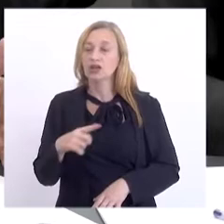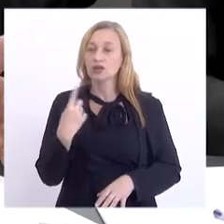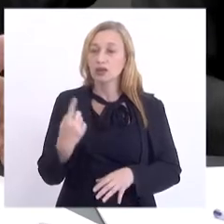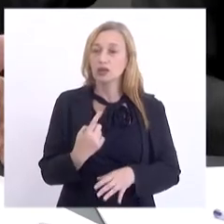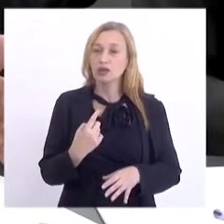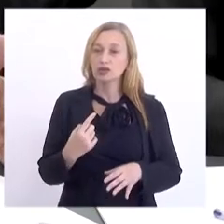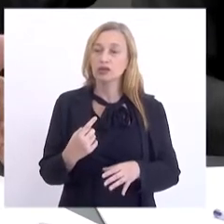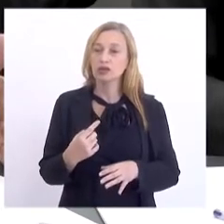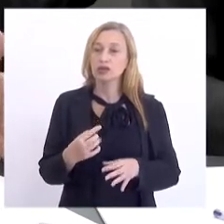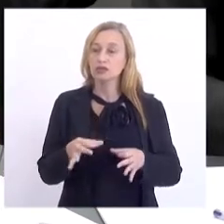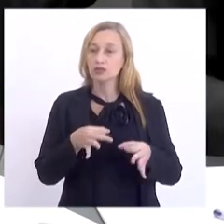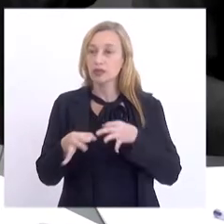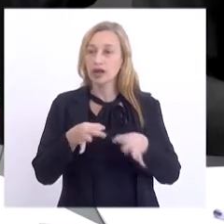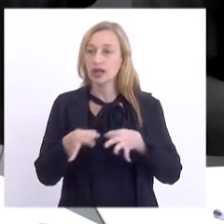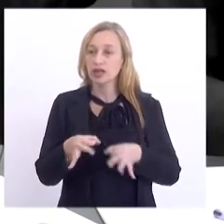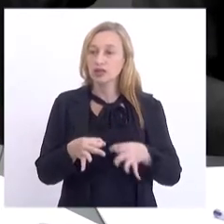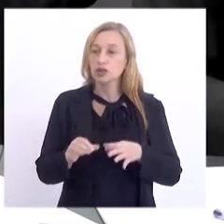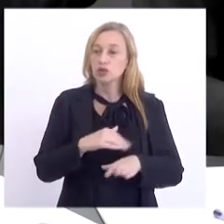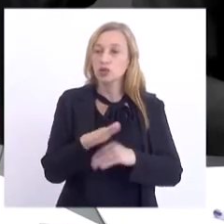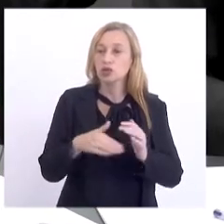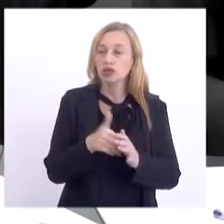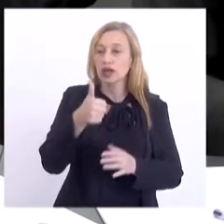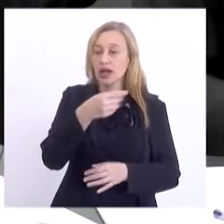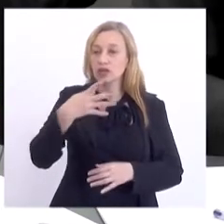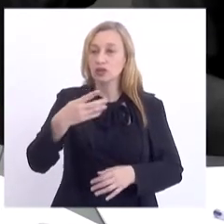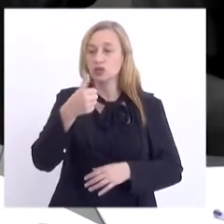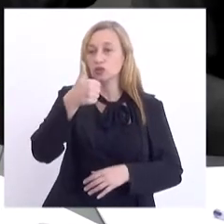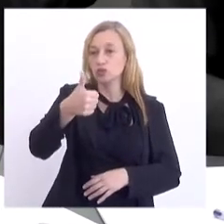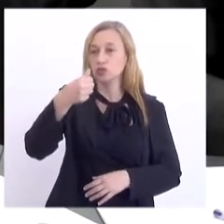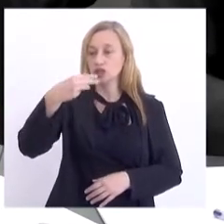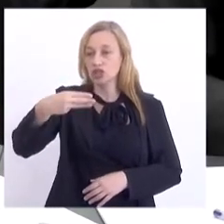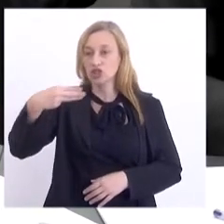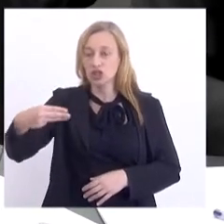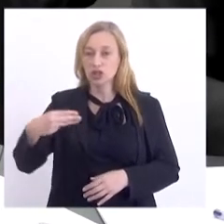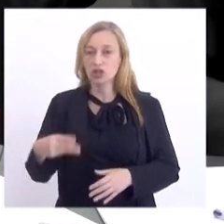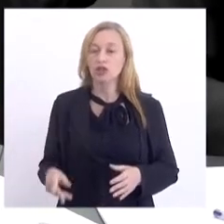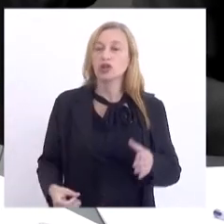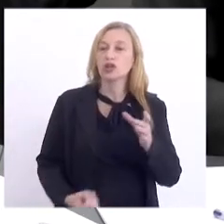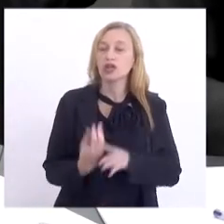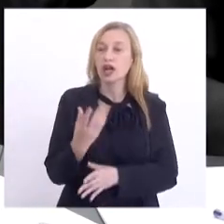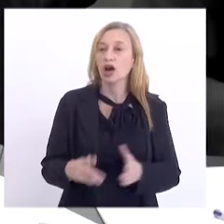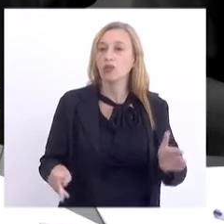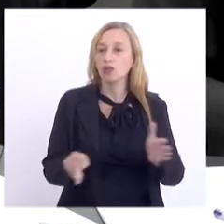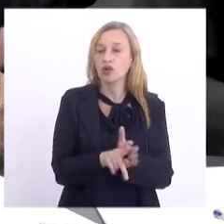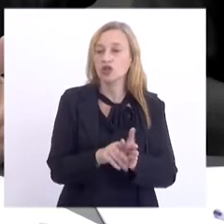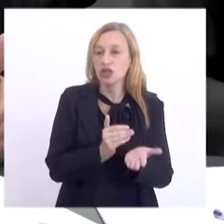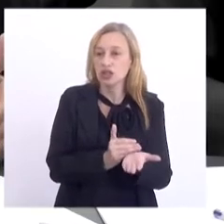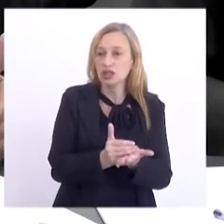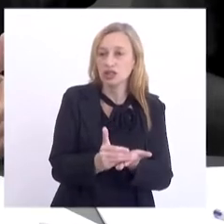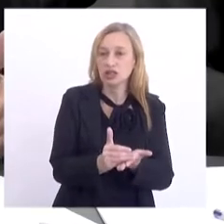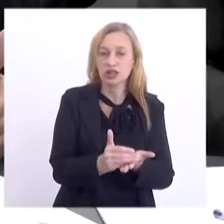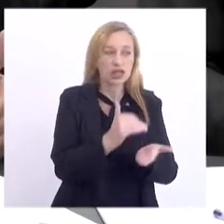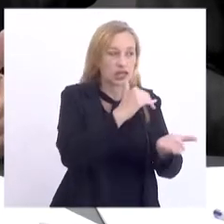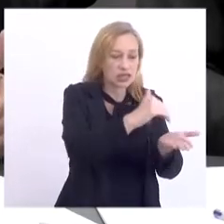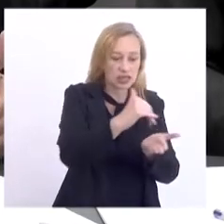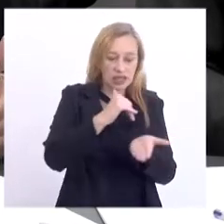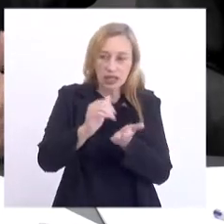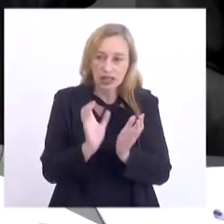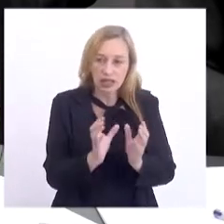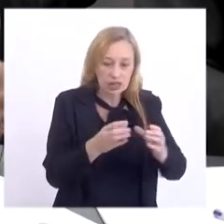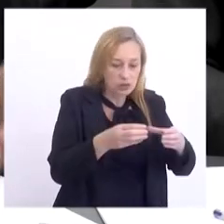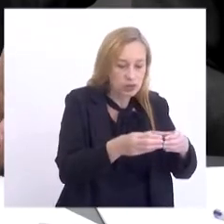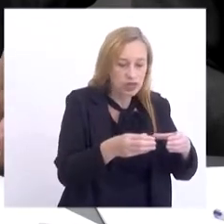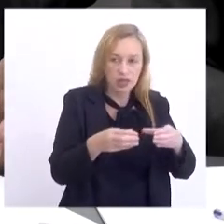14 133 e vamos fazer um projeto-piloto que vão que vai pegar secretarias pequenas